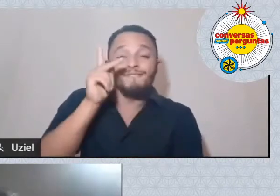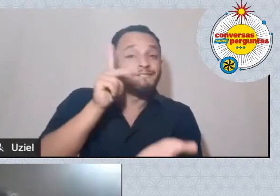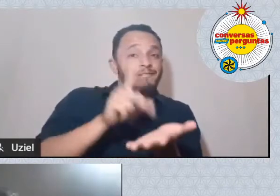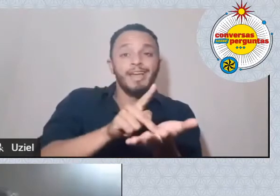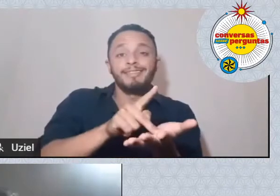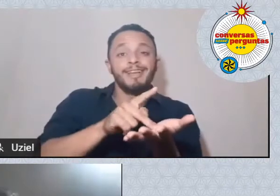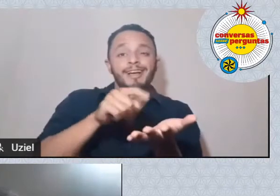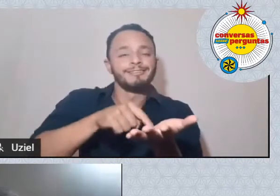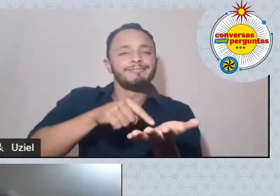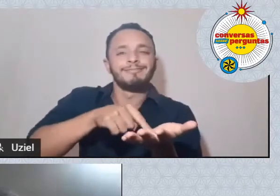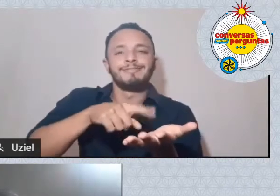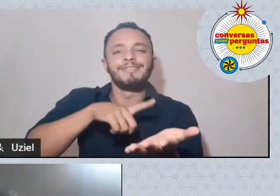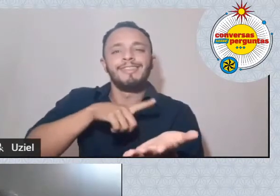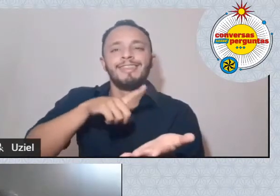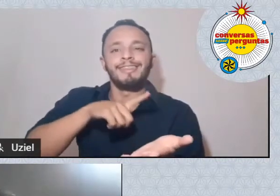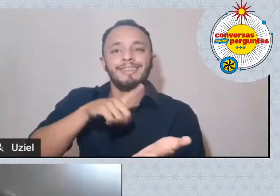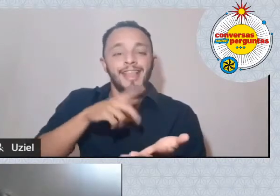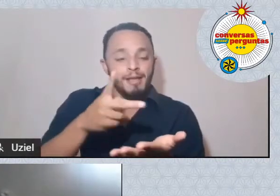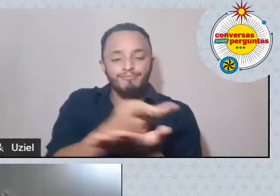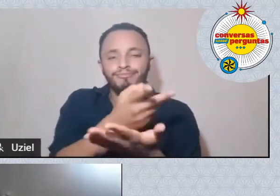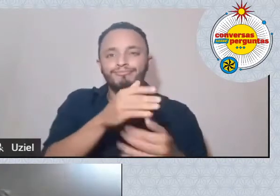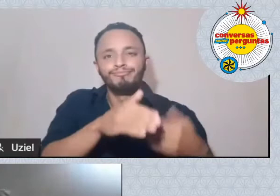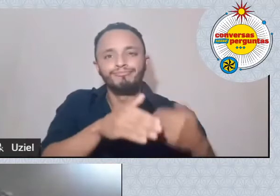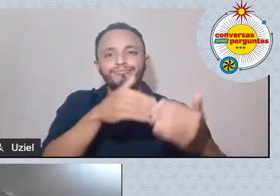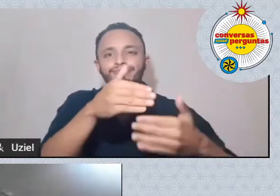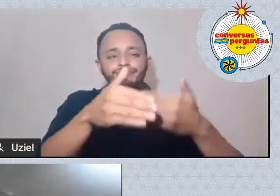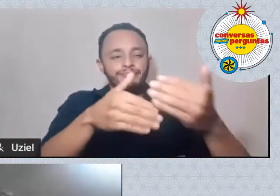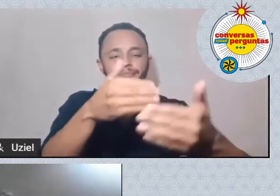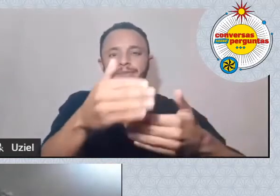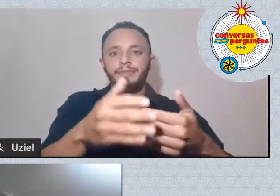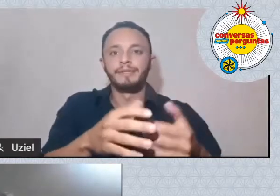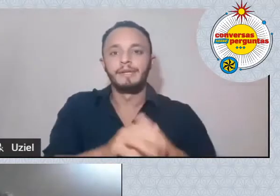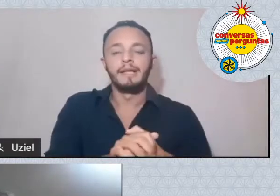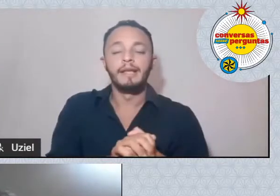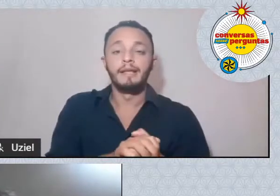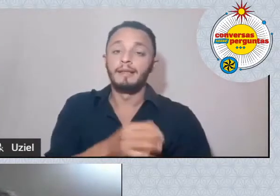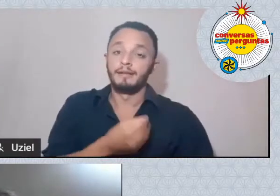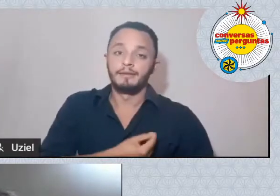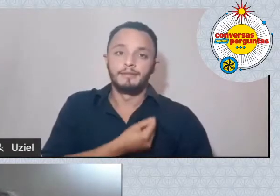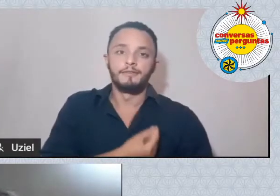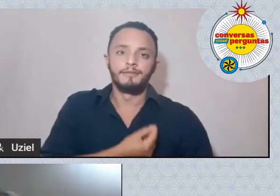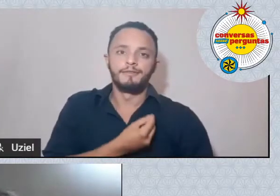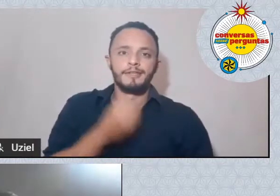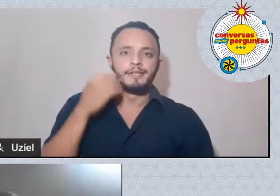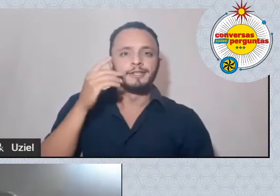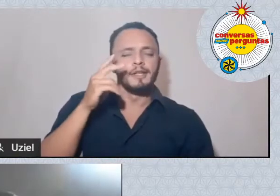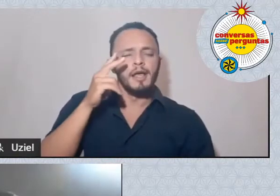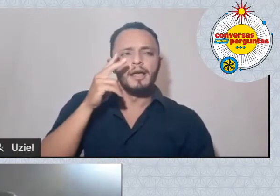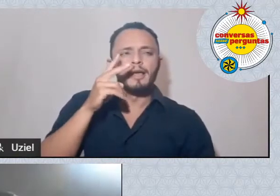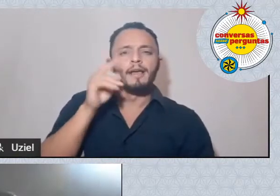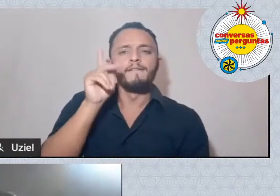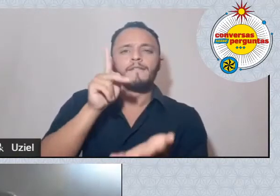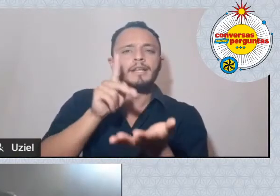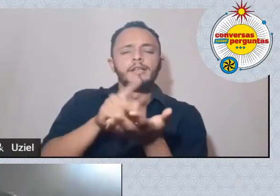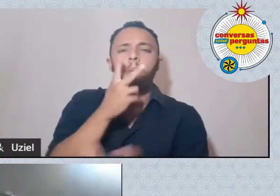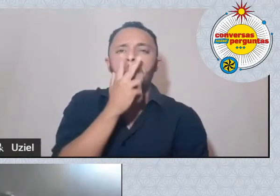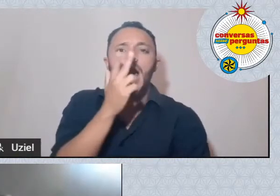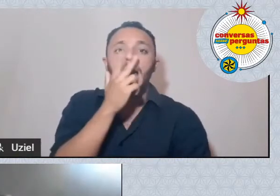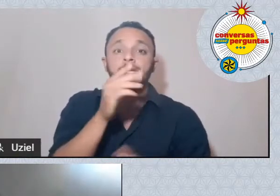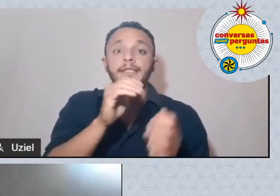que se deu como evento? Isso permanece sempre um enigma, né? Um